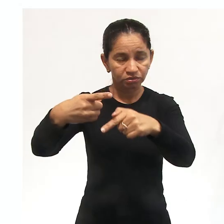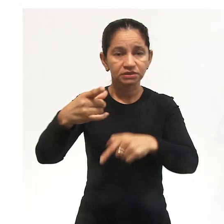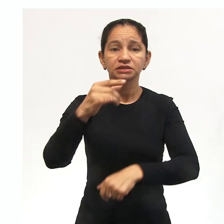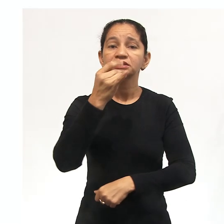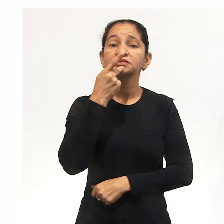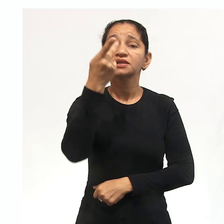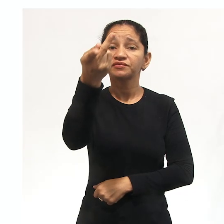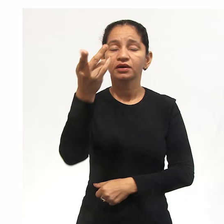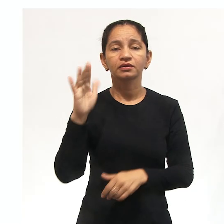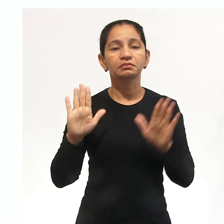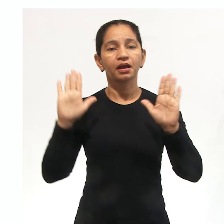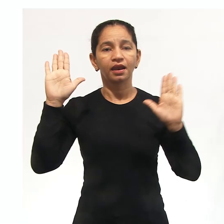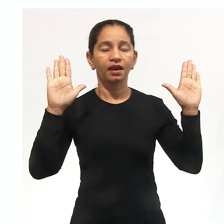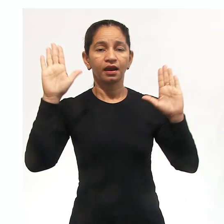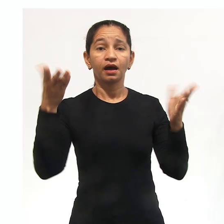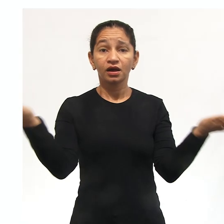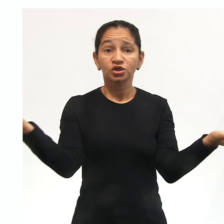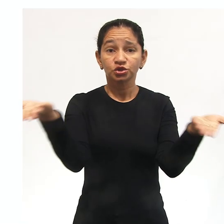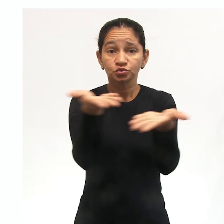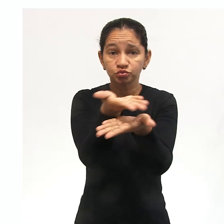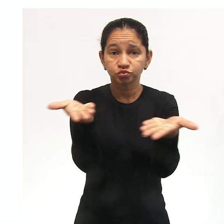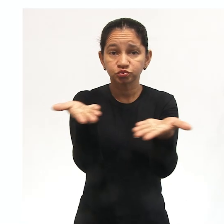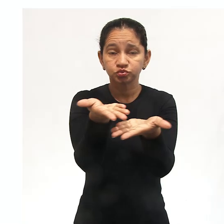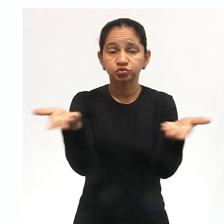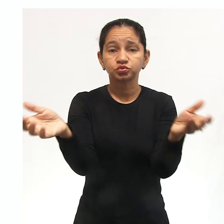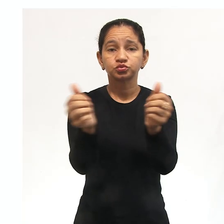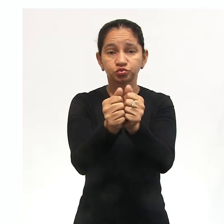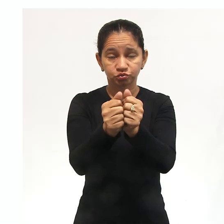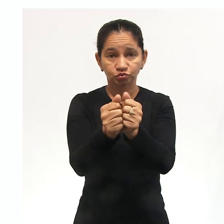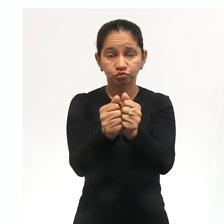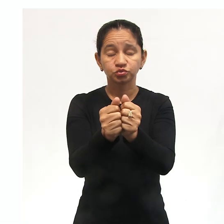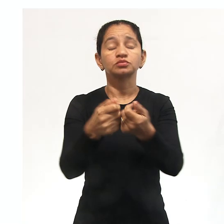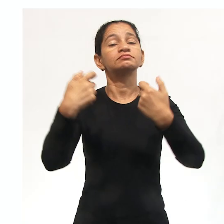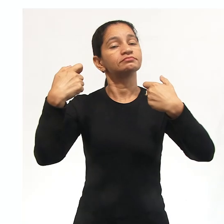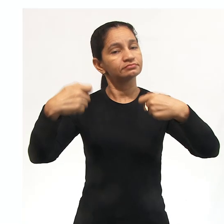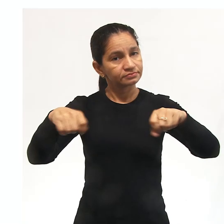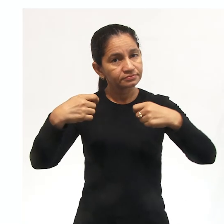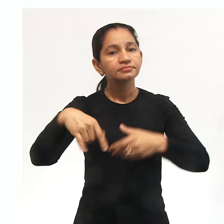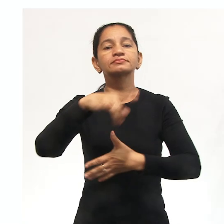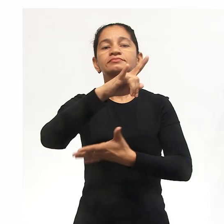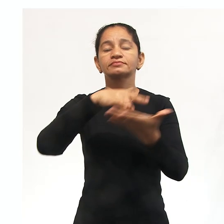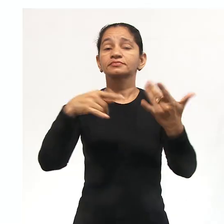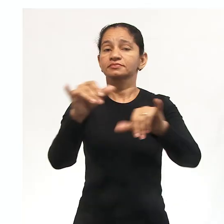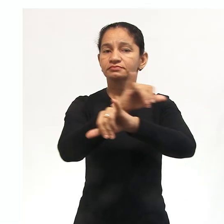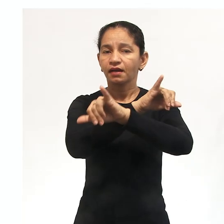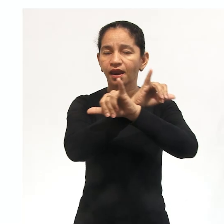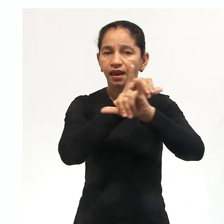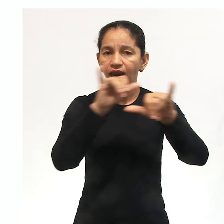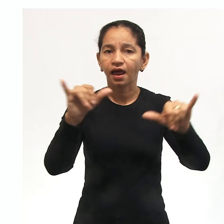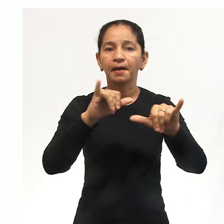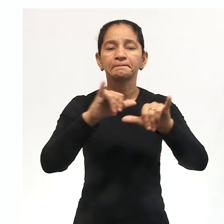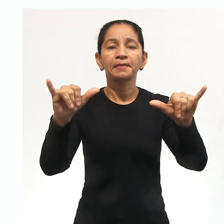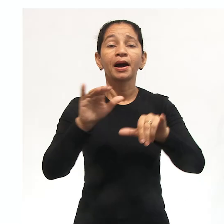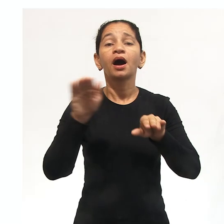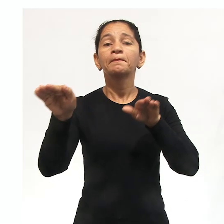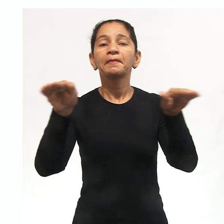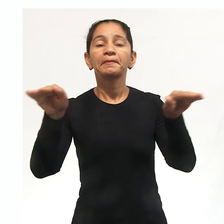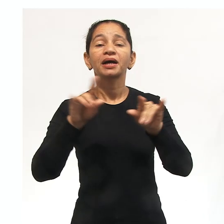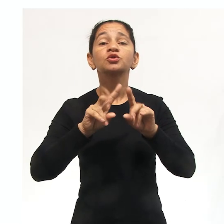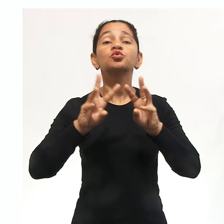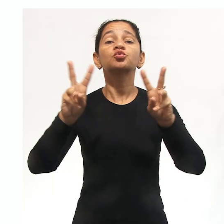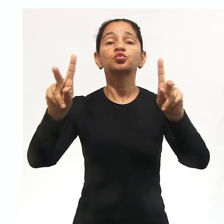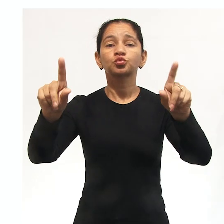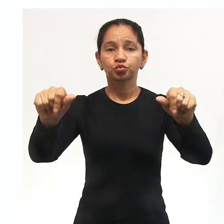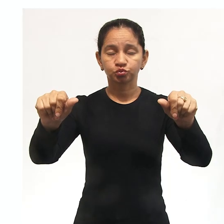estamos falando de uma licitação que é compartilhada, ela precisa ser notificada a todos os